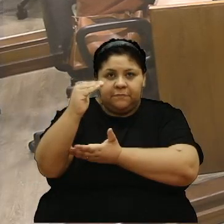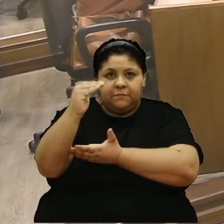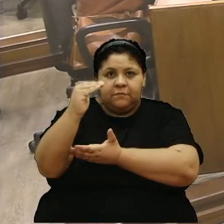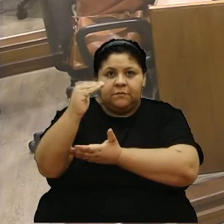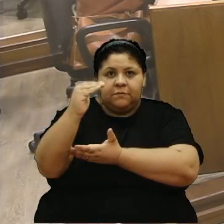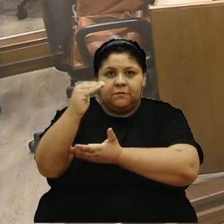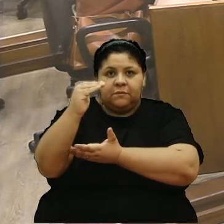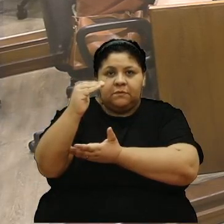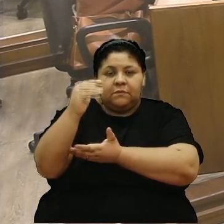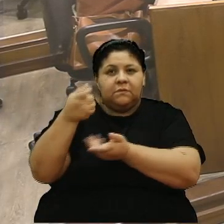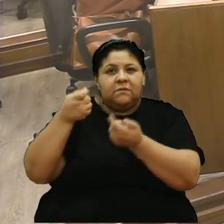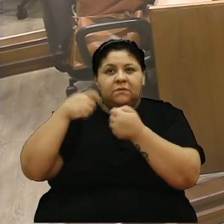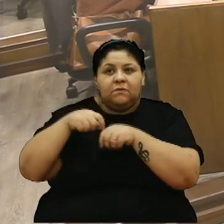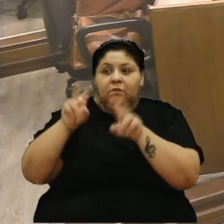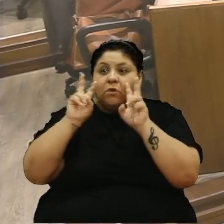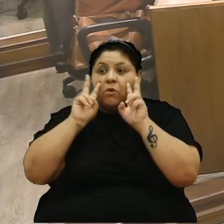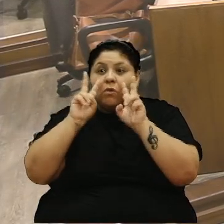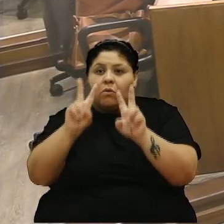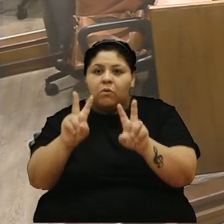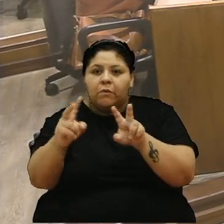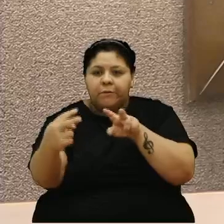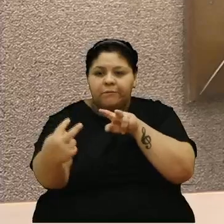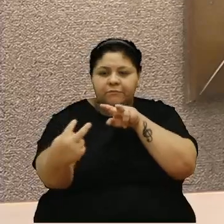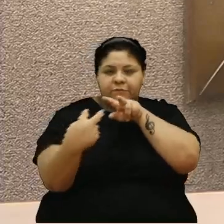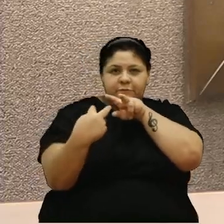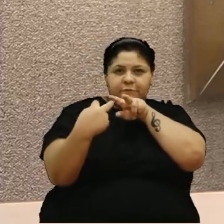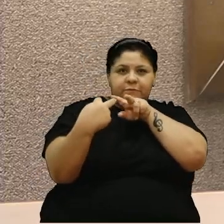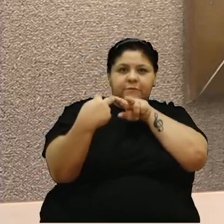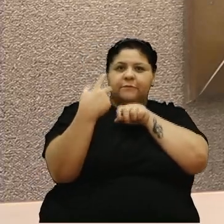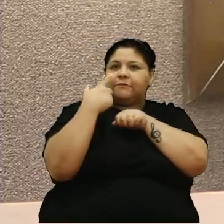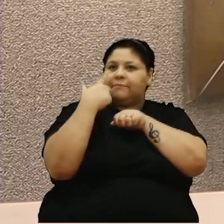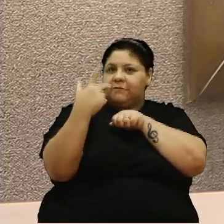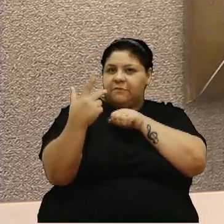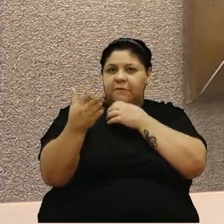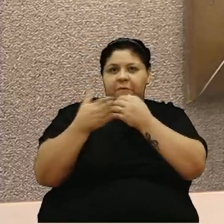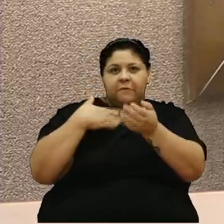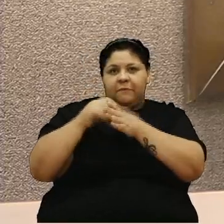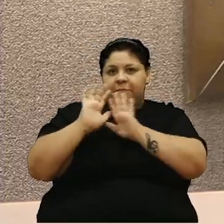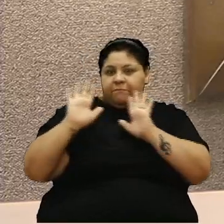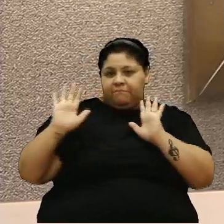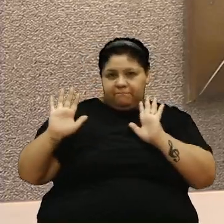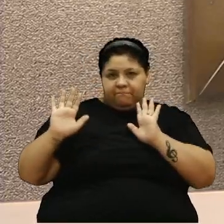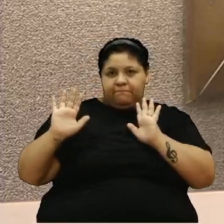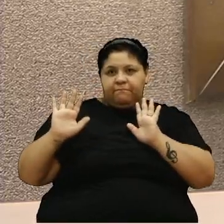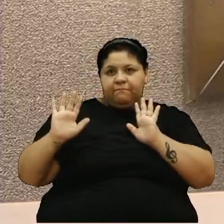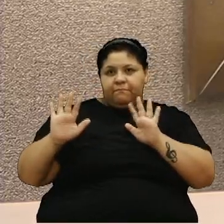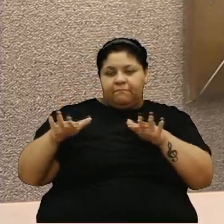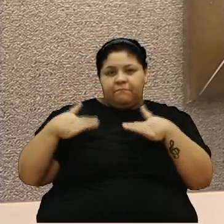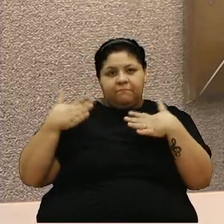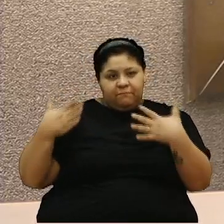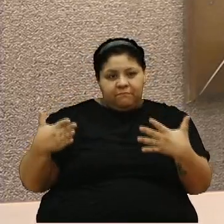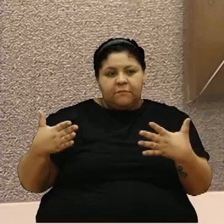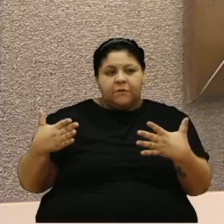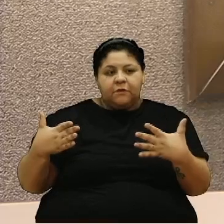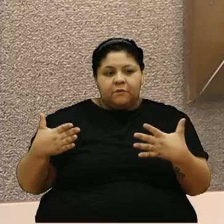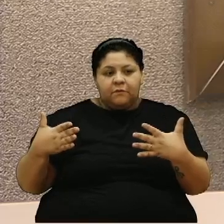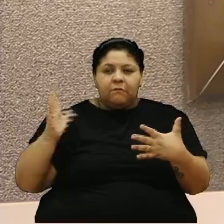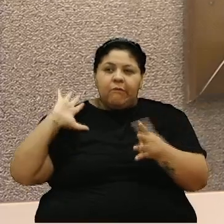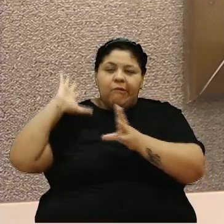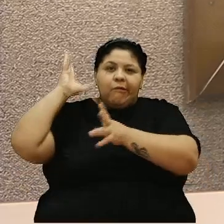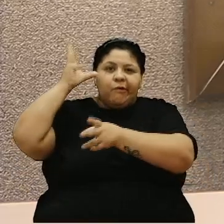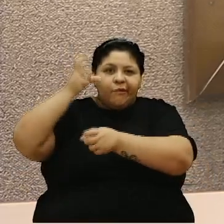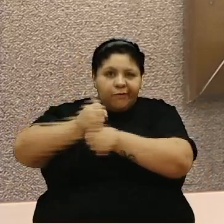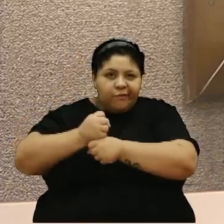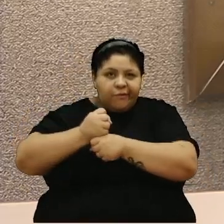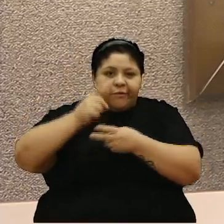E não precisei ficar olhando para os seus olhos, tá, para falar qualquer coisa. Então, nesse sentido, resgato isso.